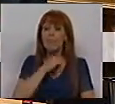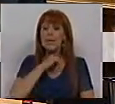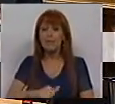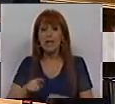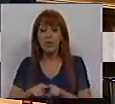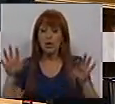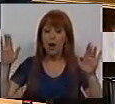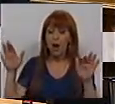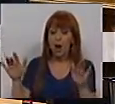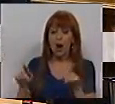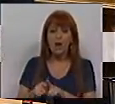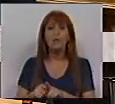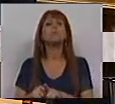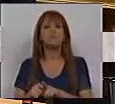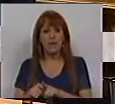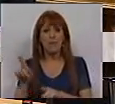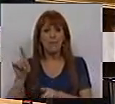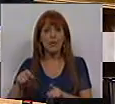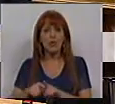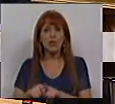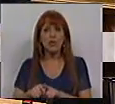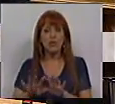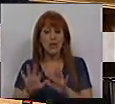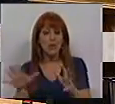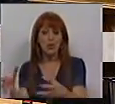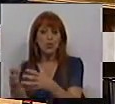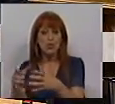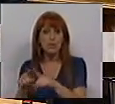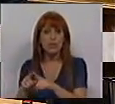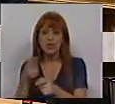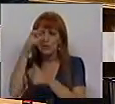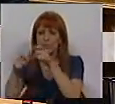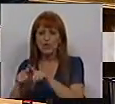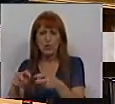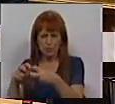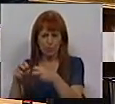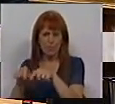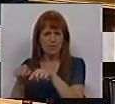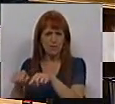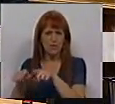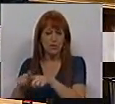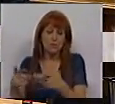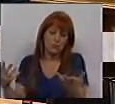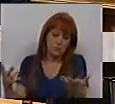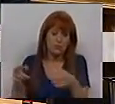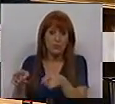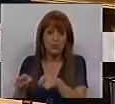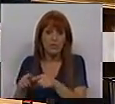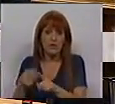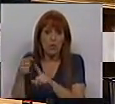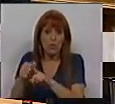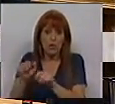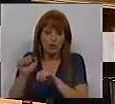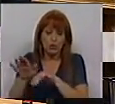permita reduzir ainda as bolsas de utentes problemáticos que, pese embora todo o